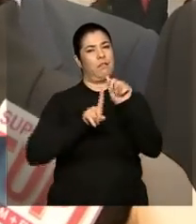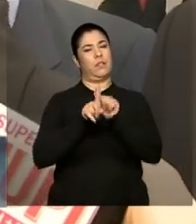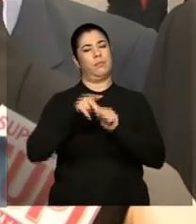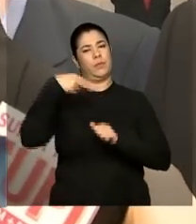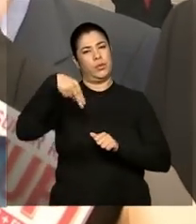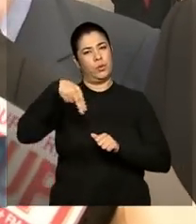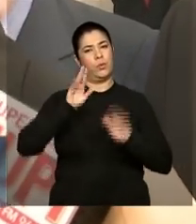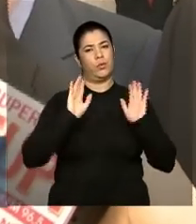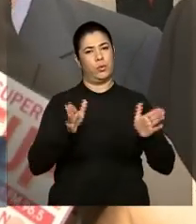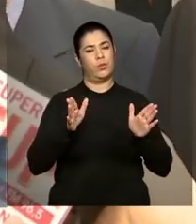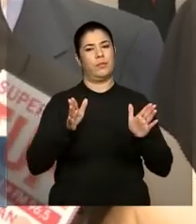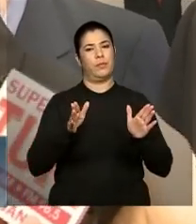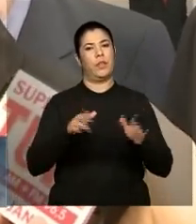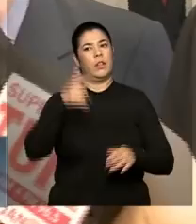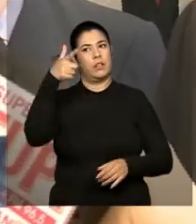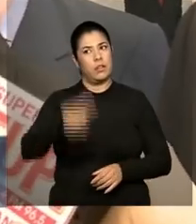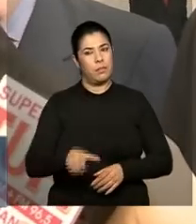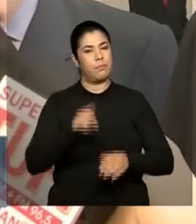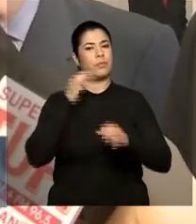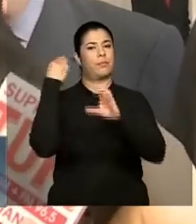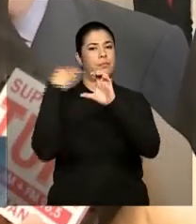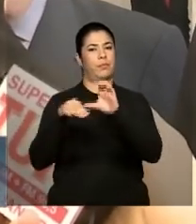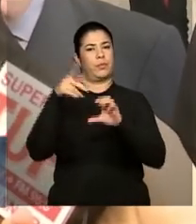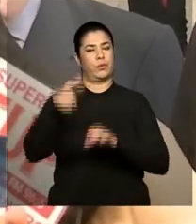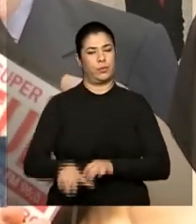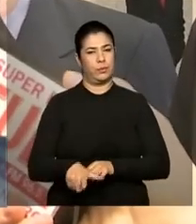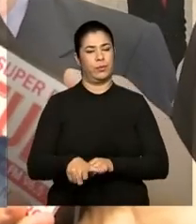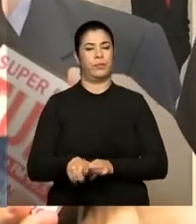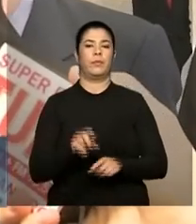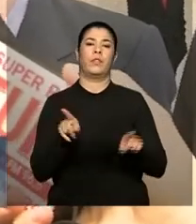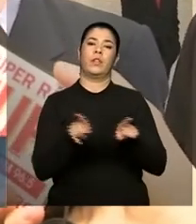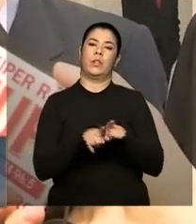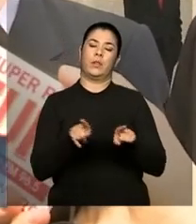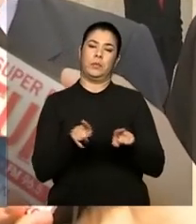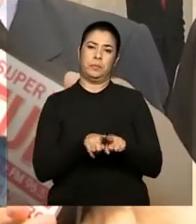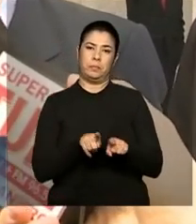novembro. Depois mandei novamente e